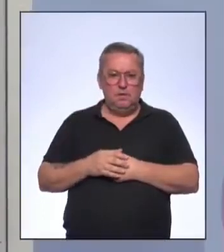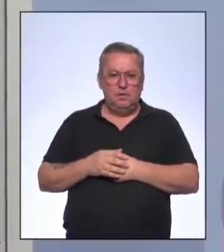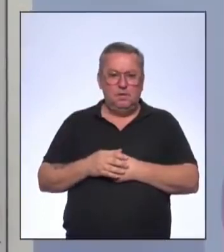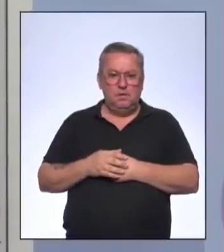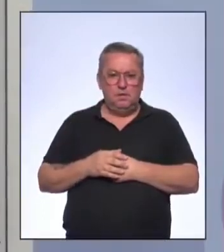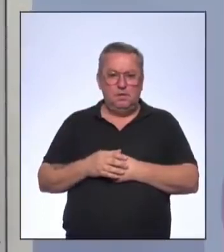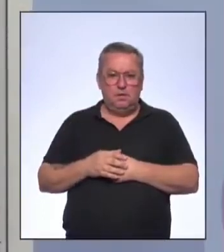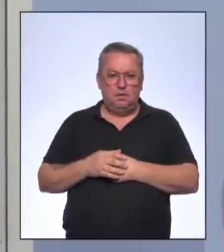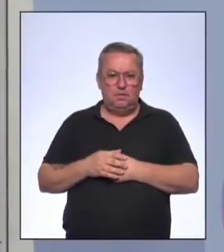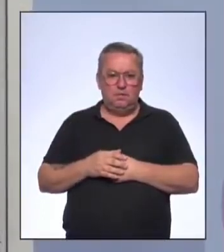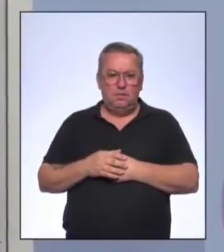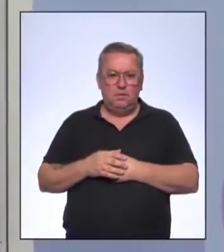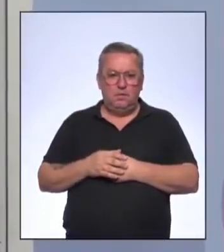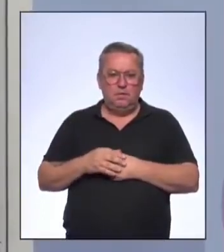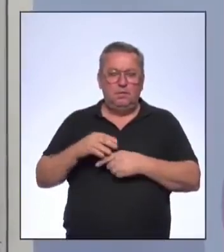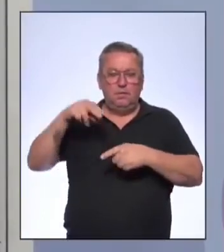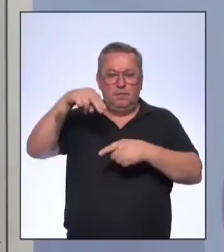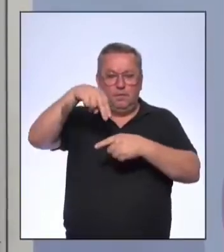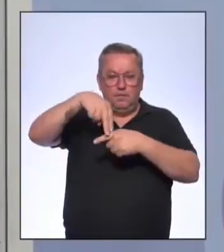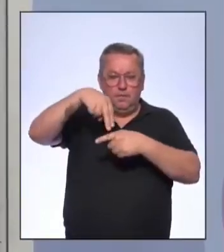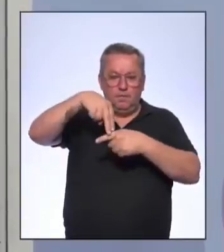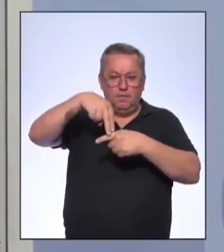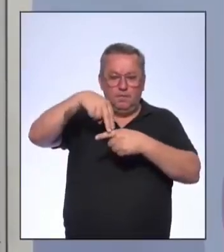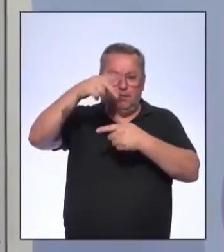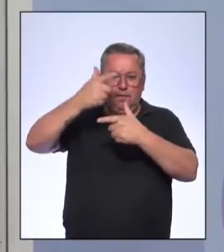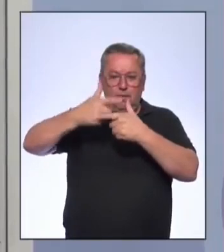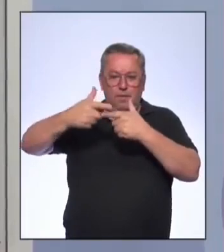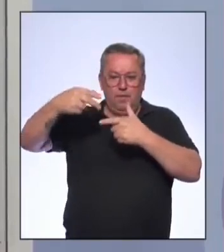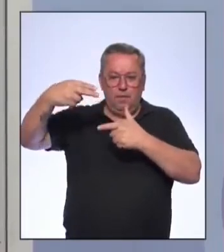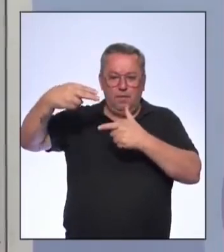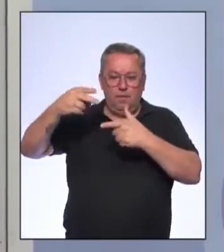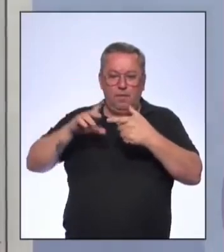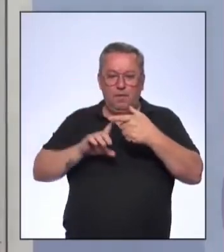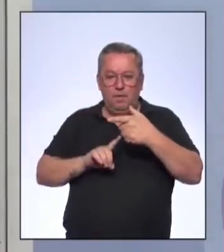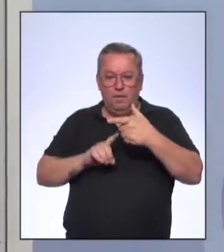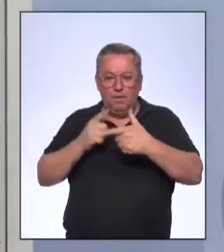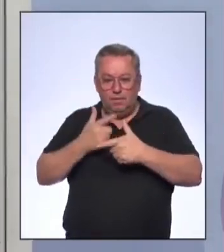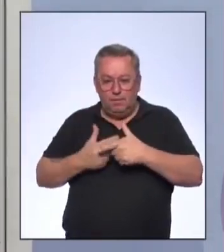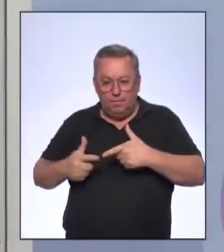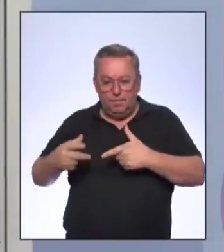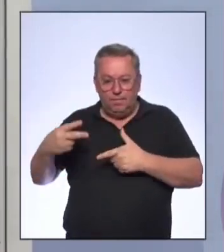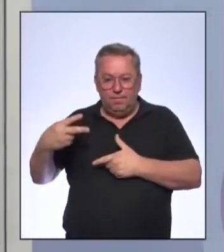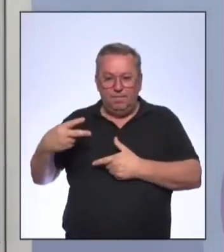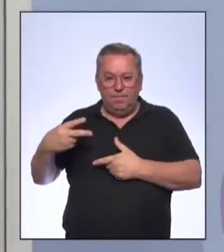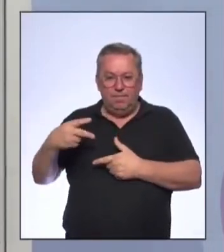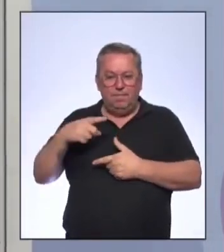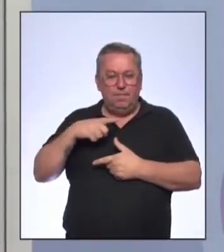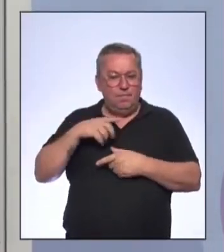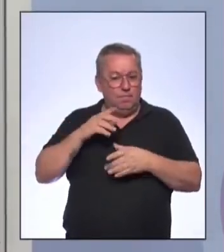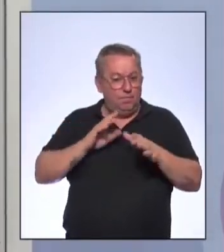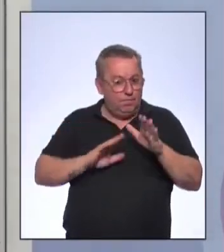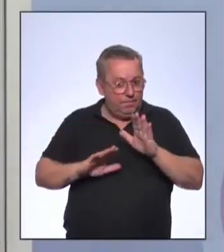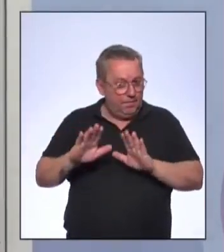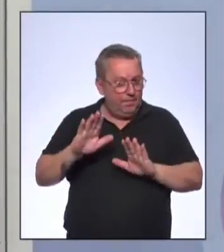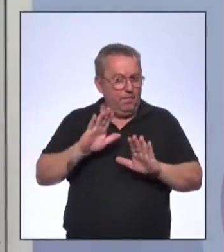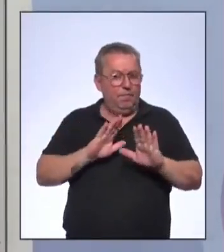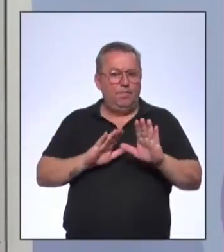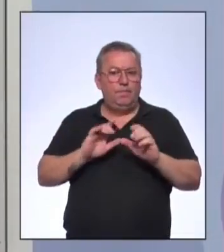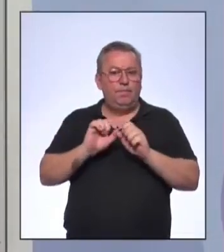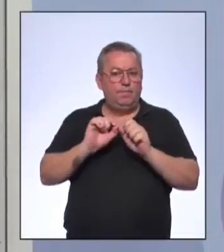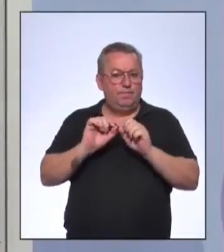dividir numerador e denominador pelo mesmo valor. Tem que tomar muito esse cuidado,